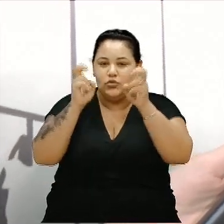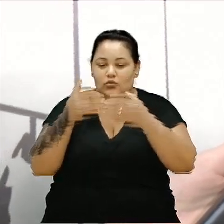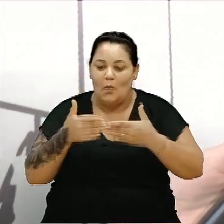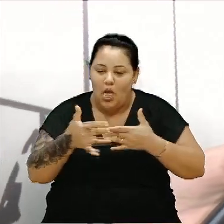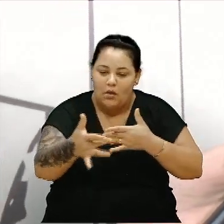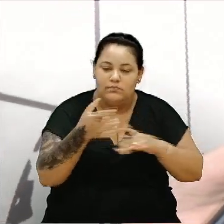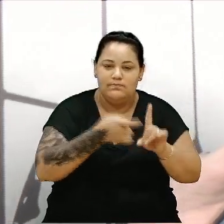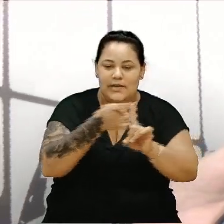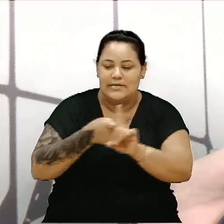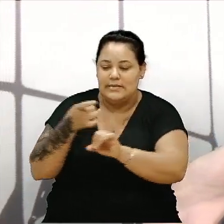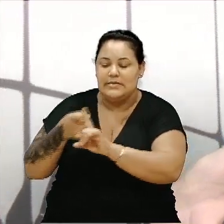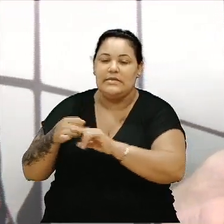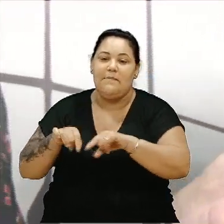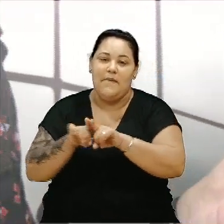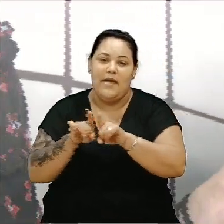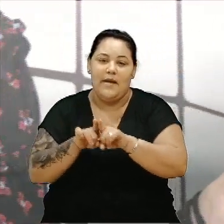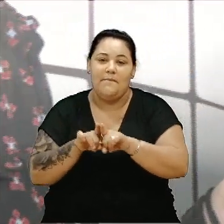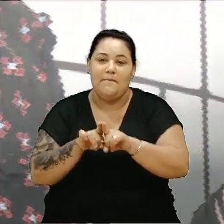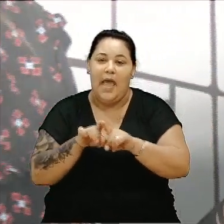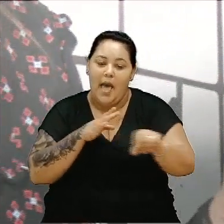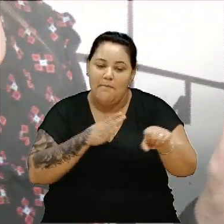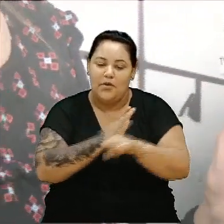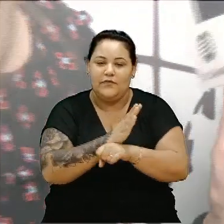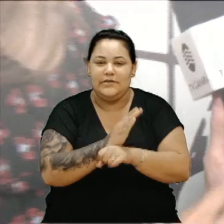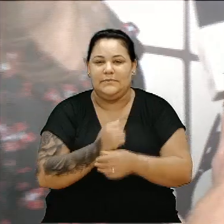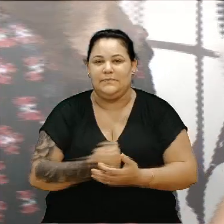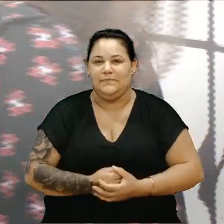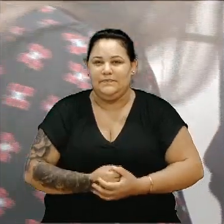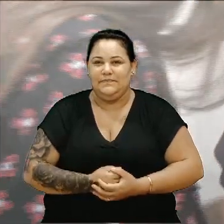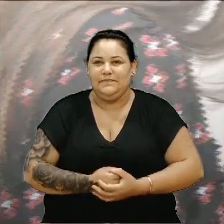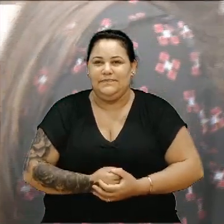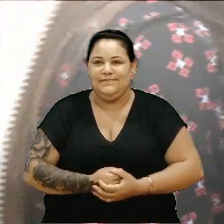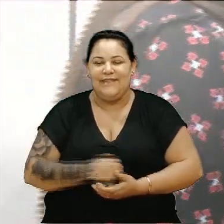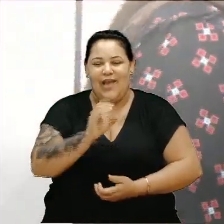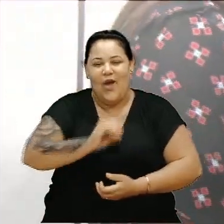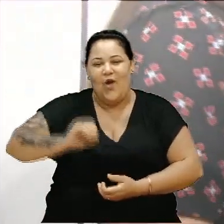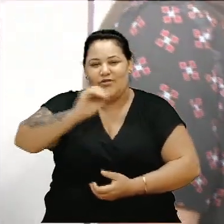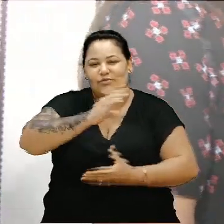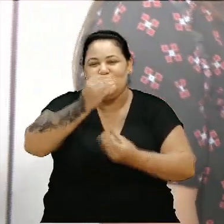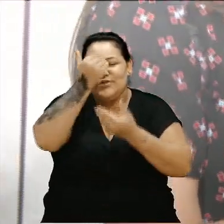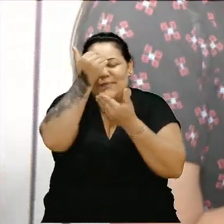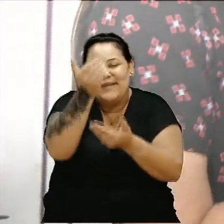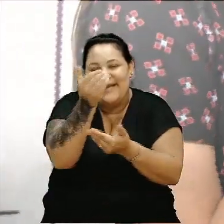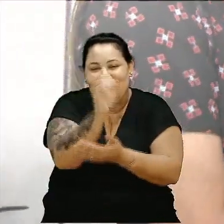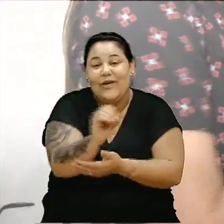meses para que teremos a aprovação deles, com toda certeza. Ótimo, muito obrigada,